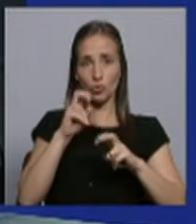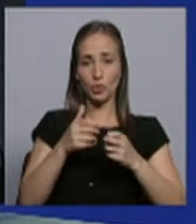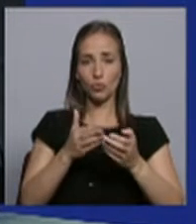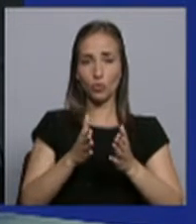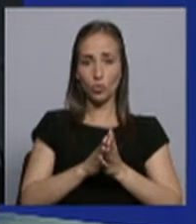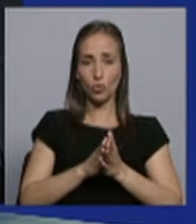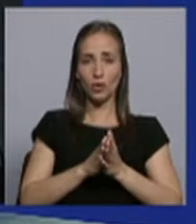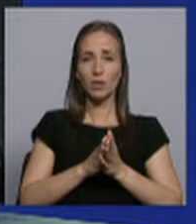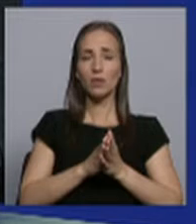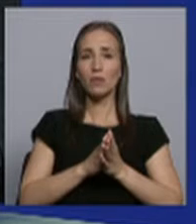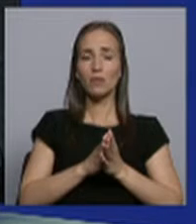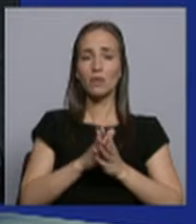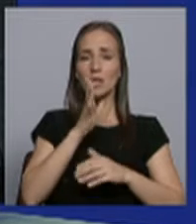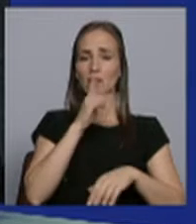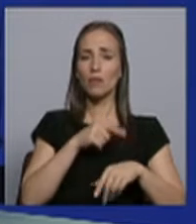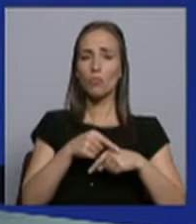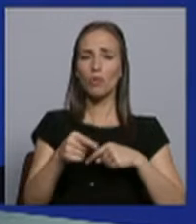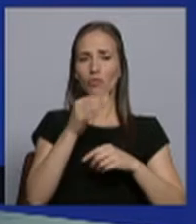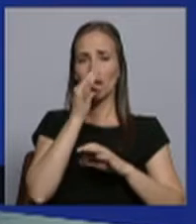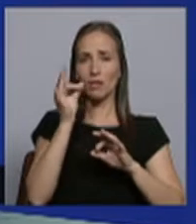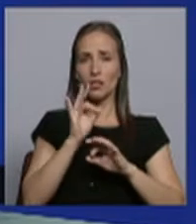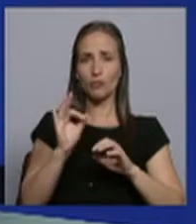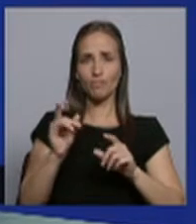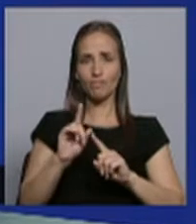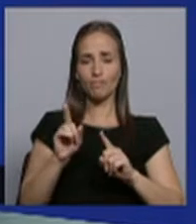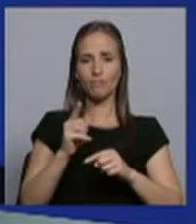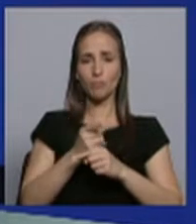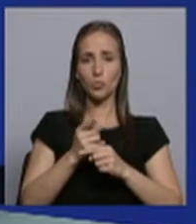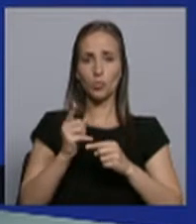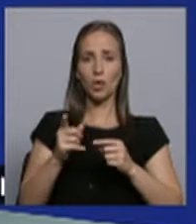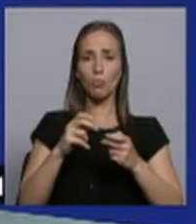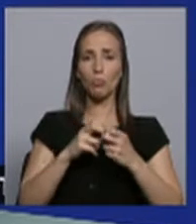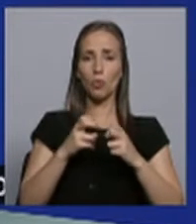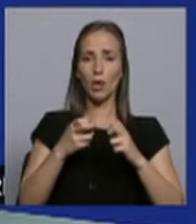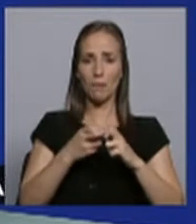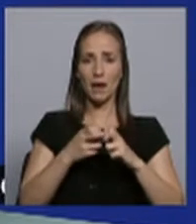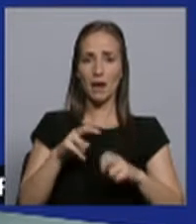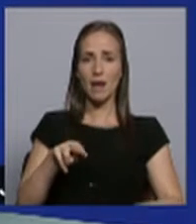está a passar pelos seus períodos mais extraordinários porque, por um problema que a própria NASA